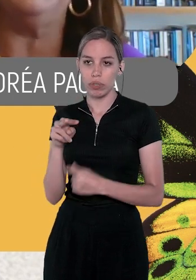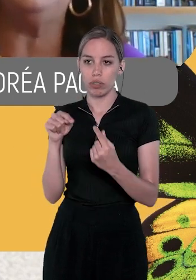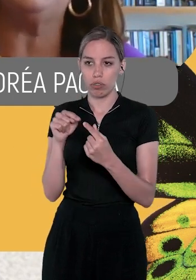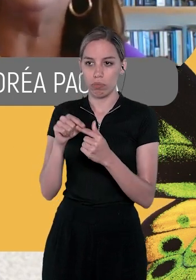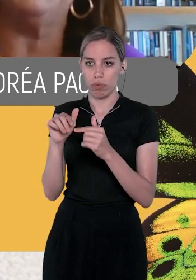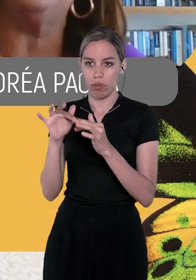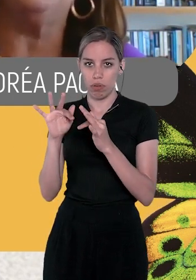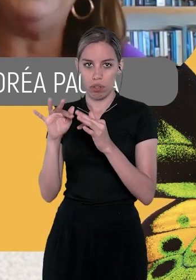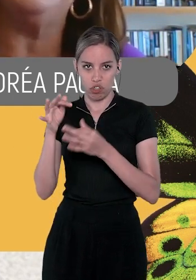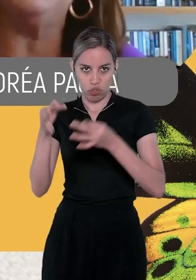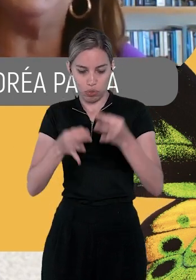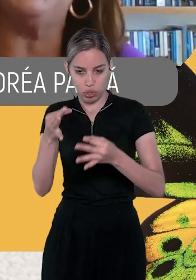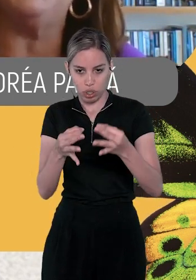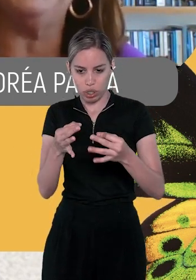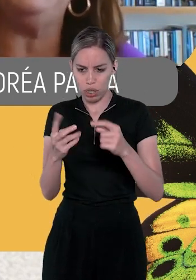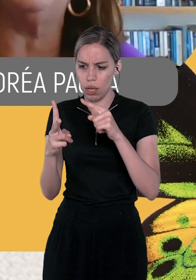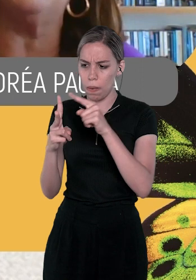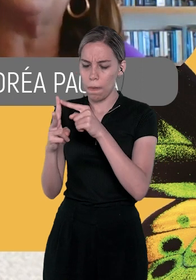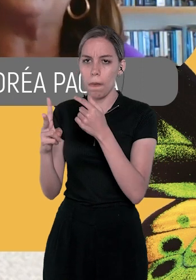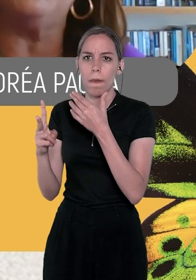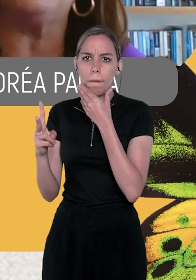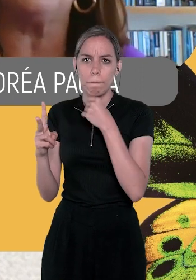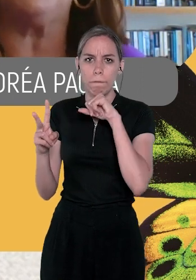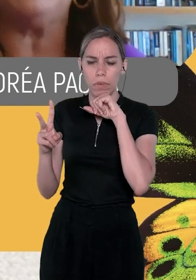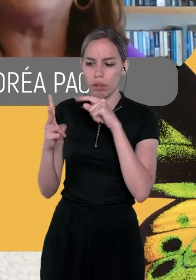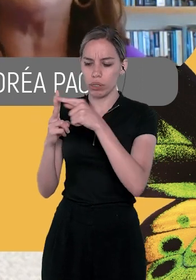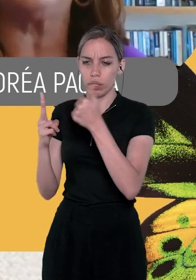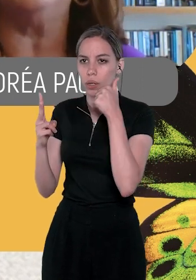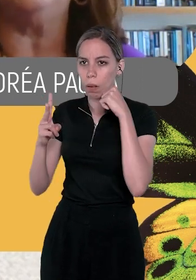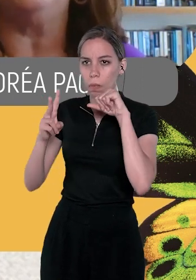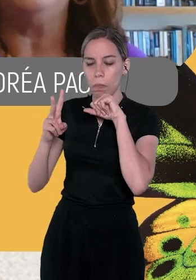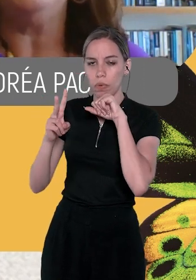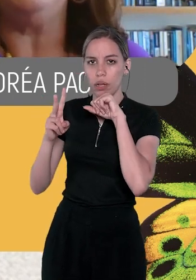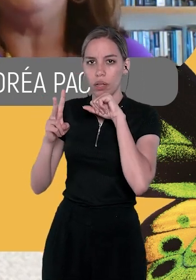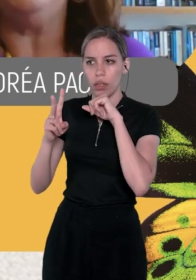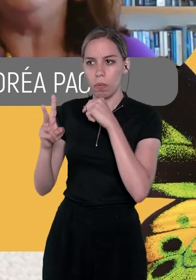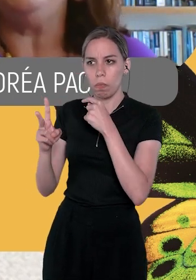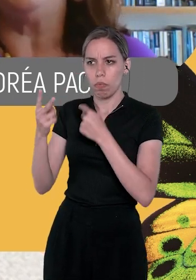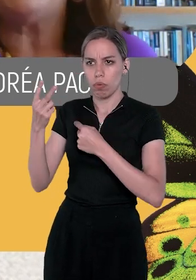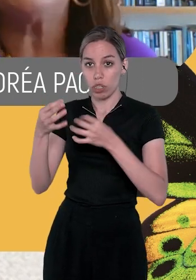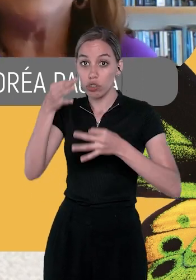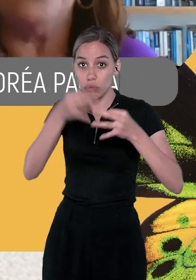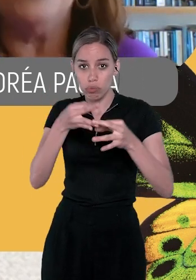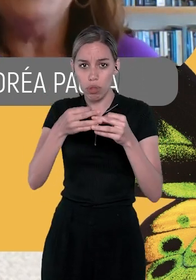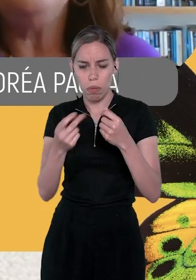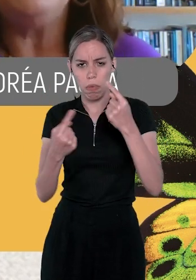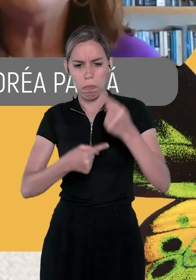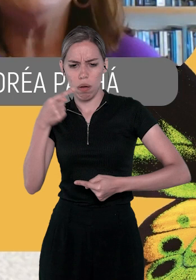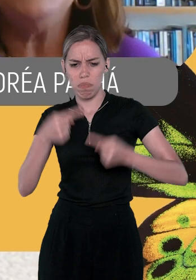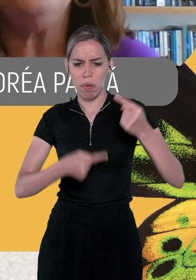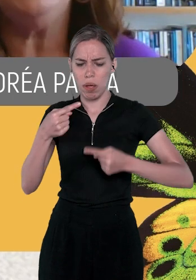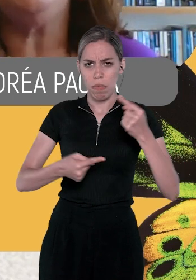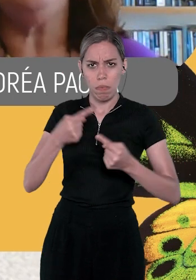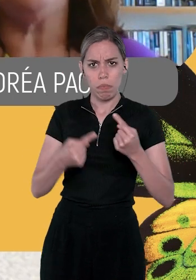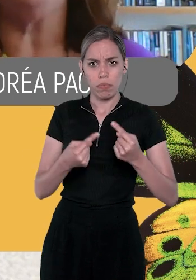e mães disputando guarda de filhos ou discutindo sobre orientação e educação, mas